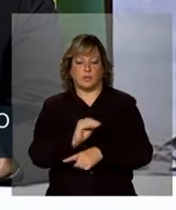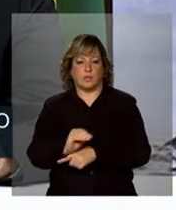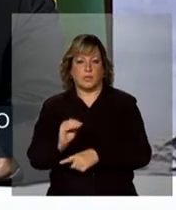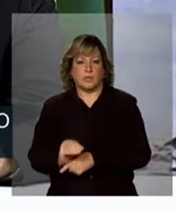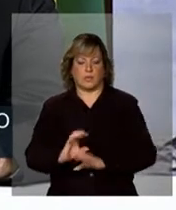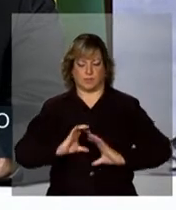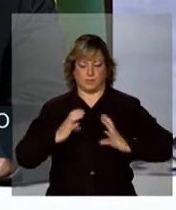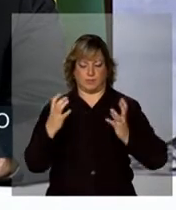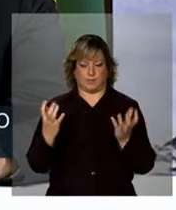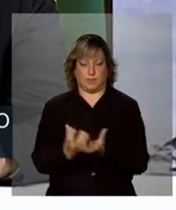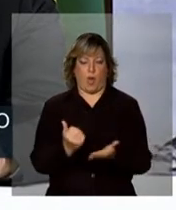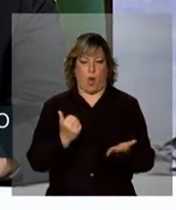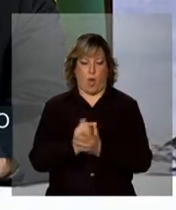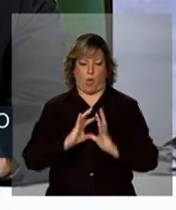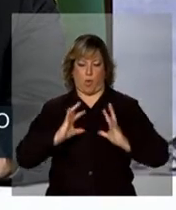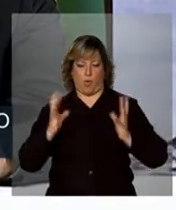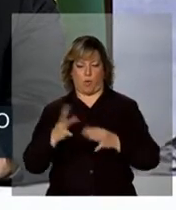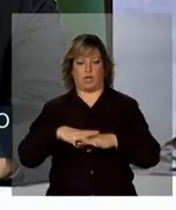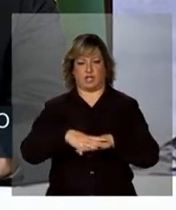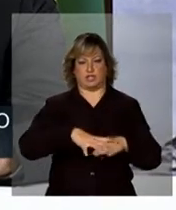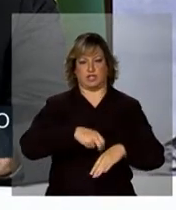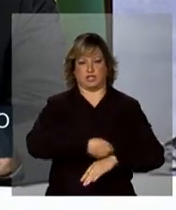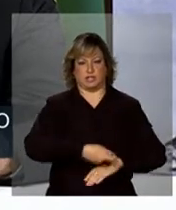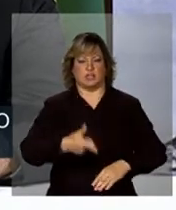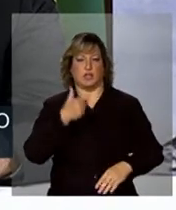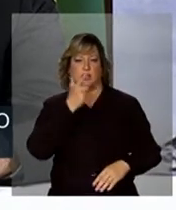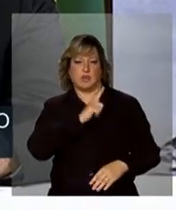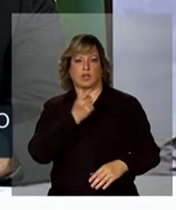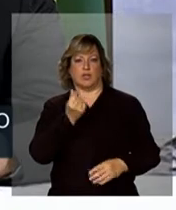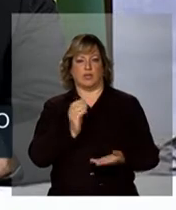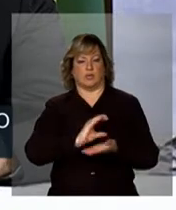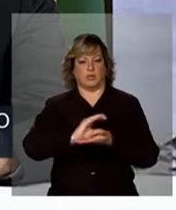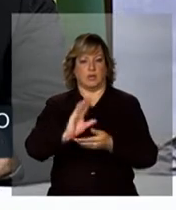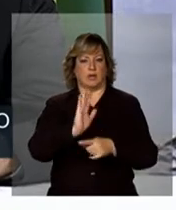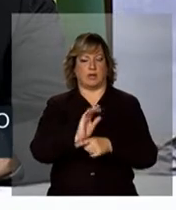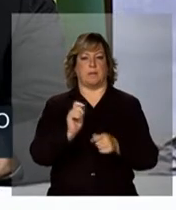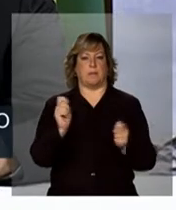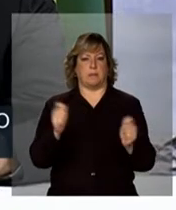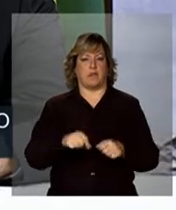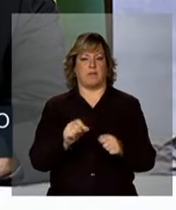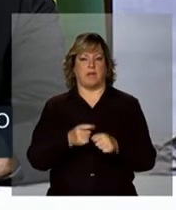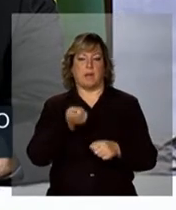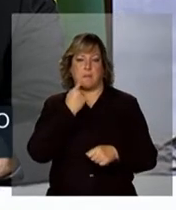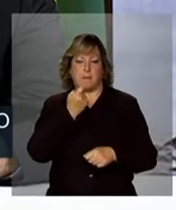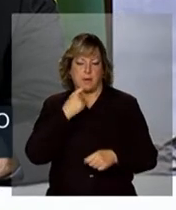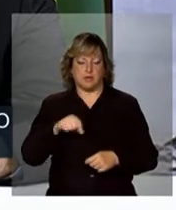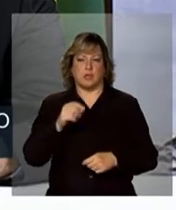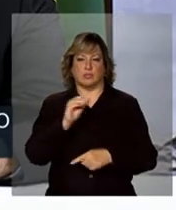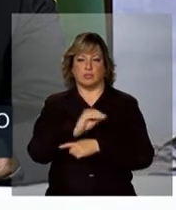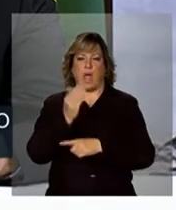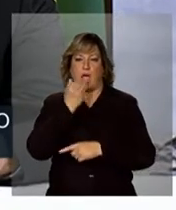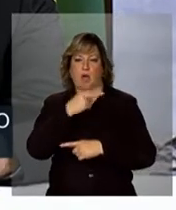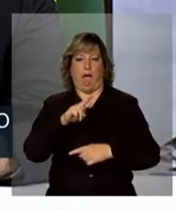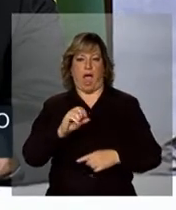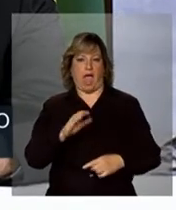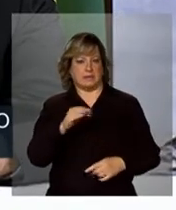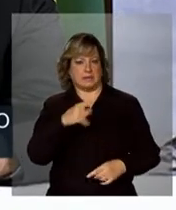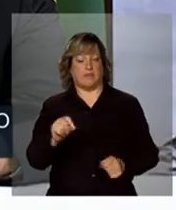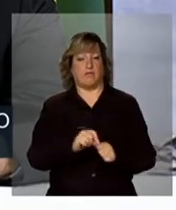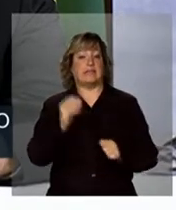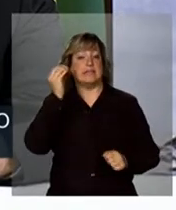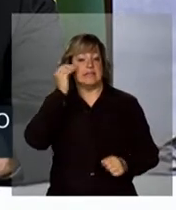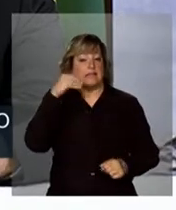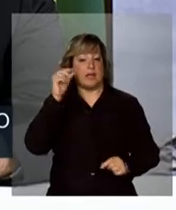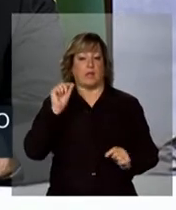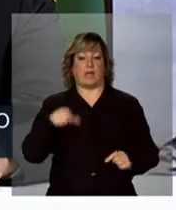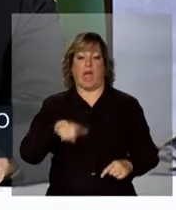para comprar tanque e rede, ter o dinheiro de custeio, colocar o alevino e a ração, fazer os testes que a